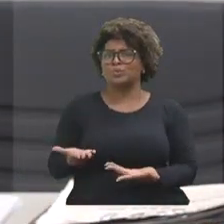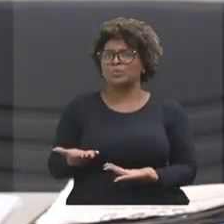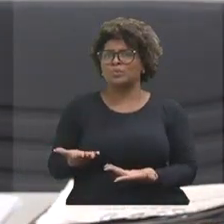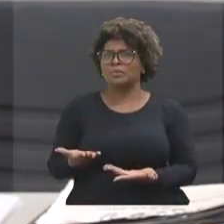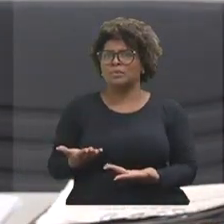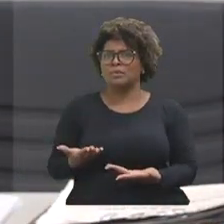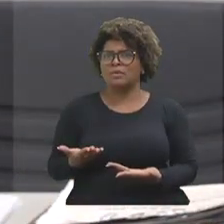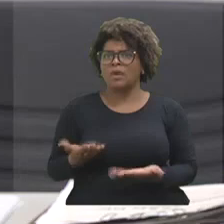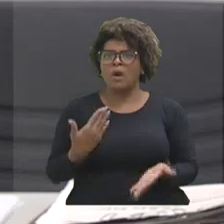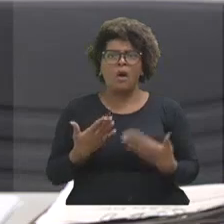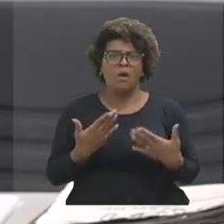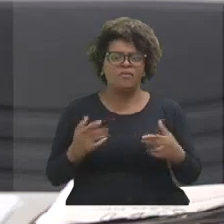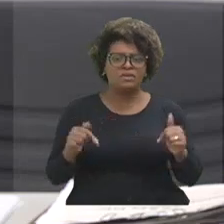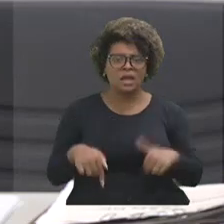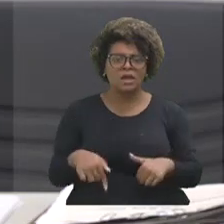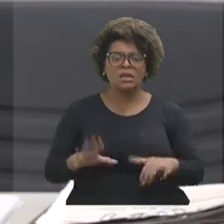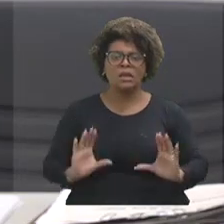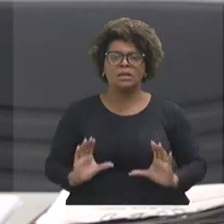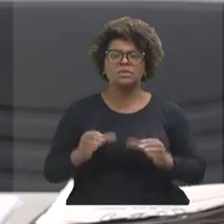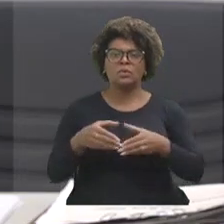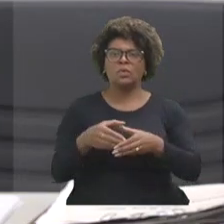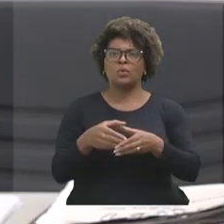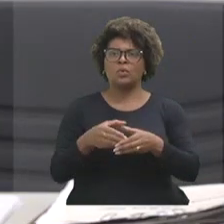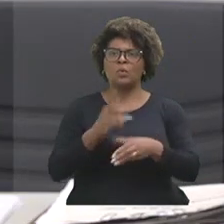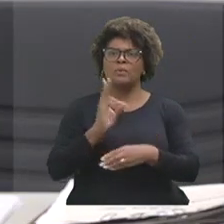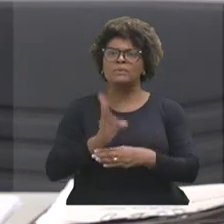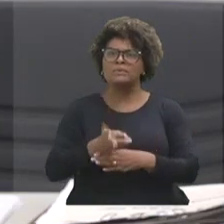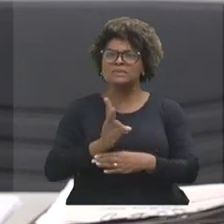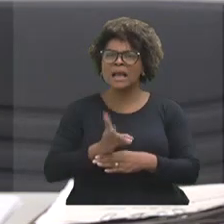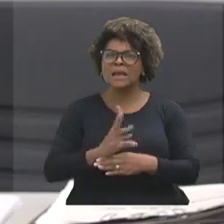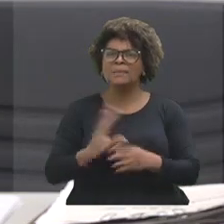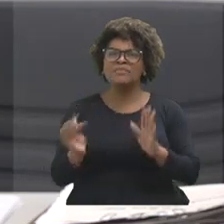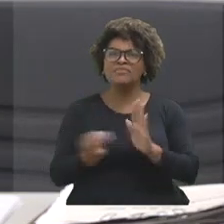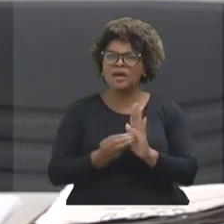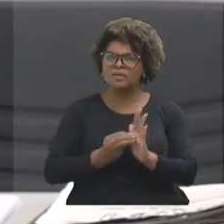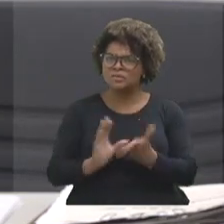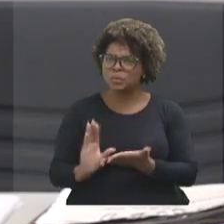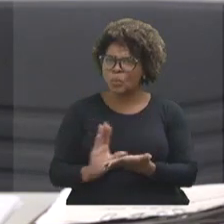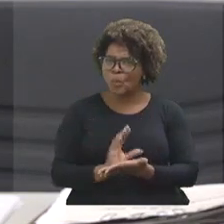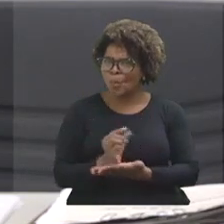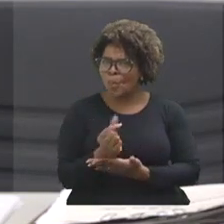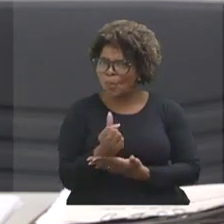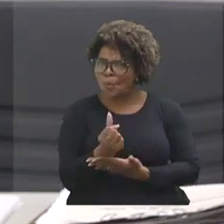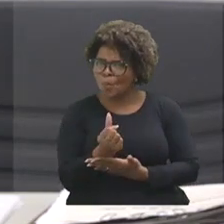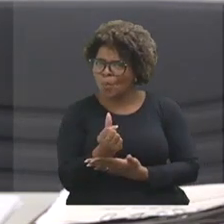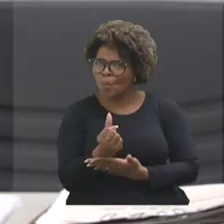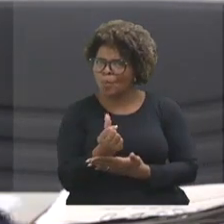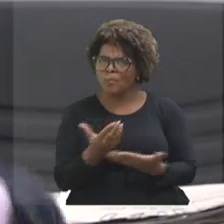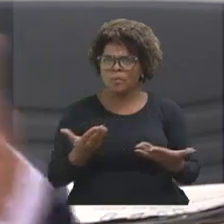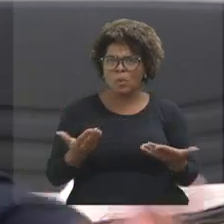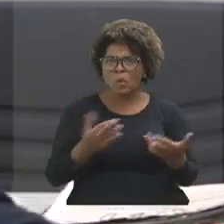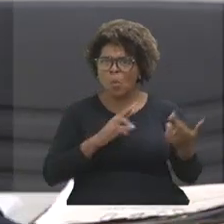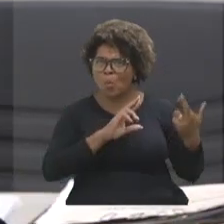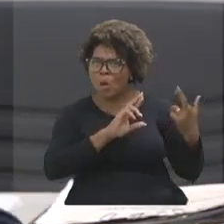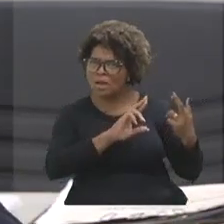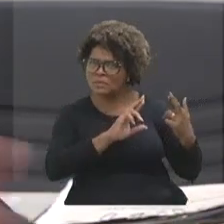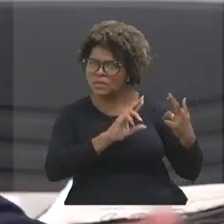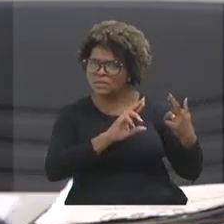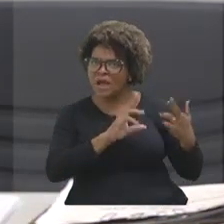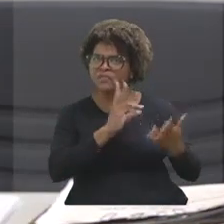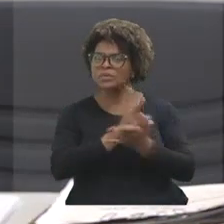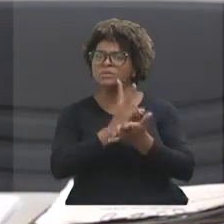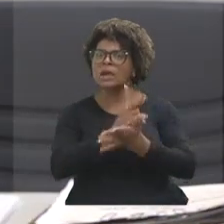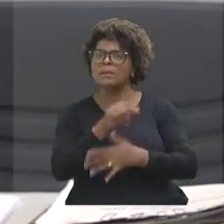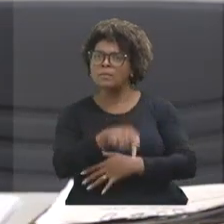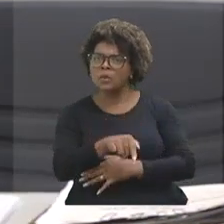discutir aqui nesta comissão sempre escassez de recurso sempre o responsável por esse drama